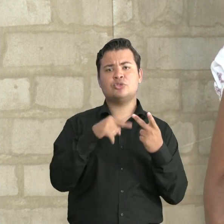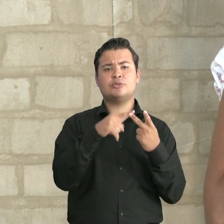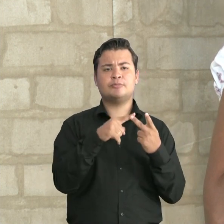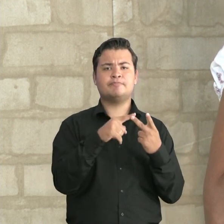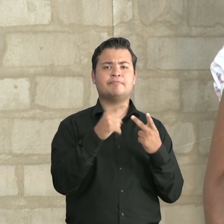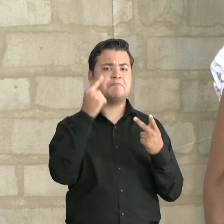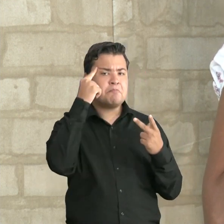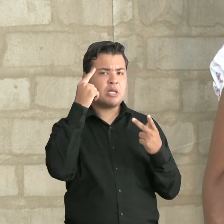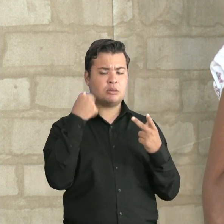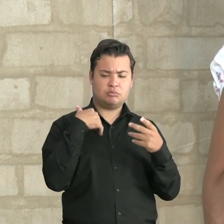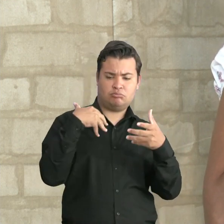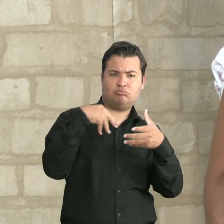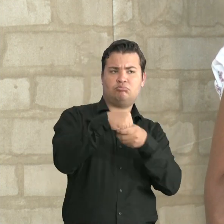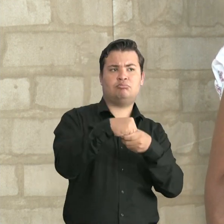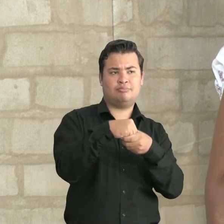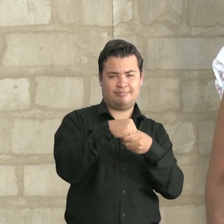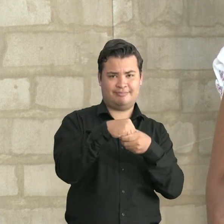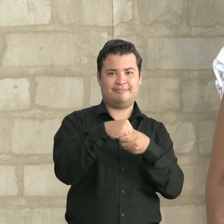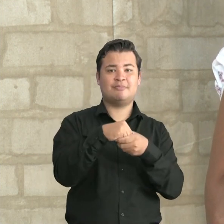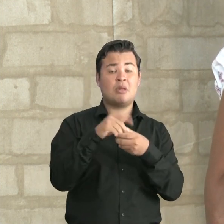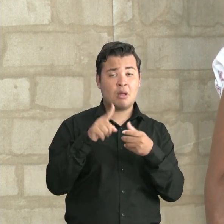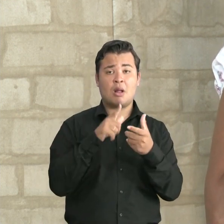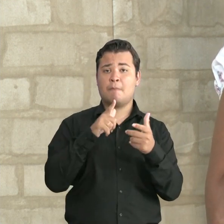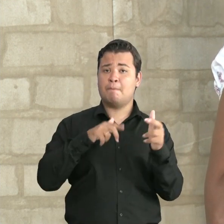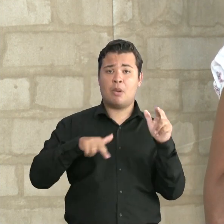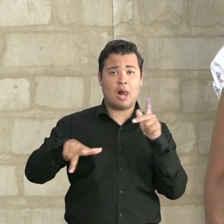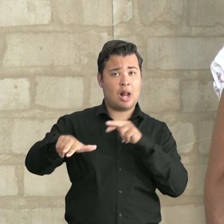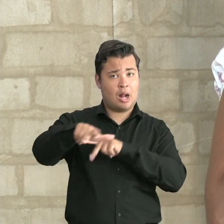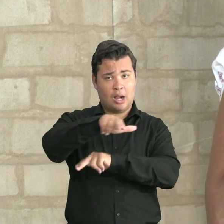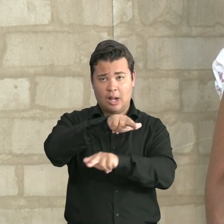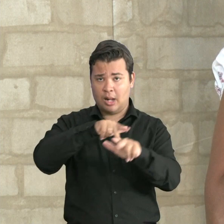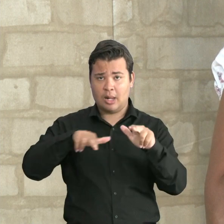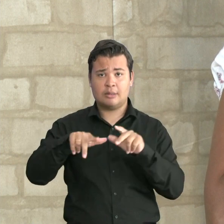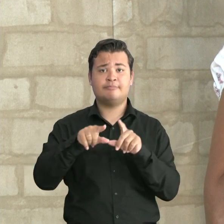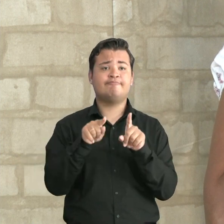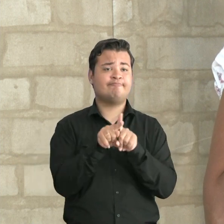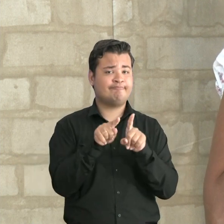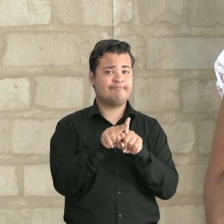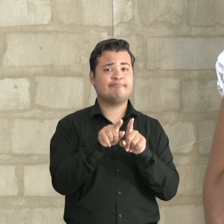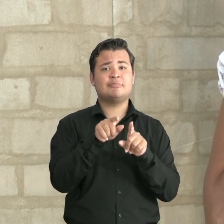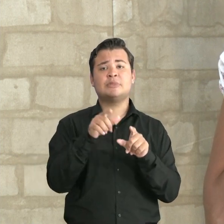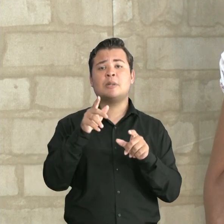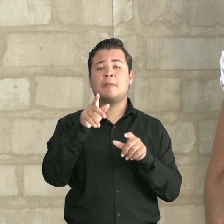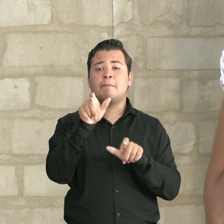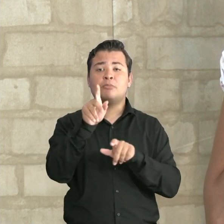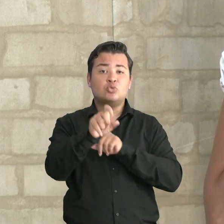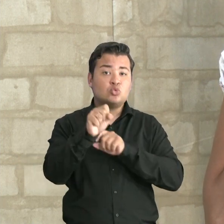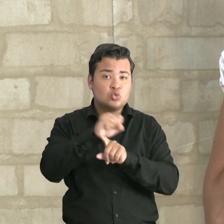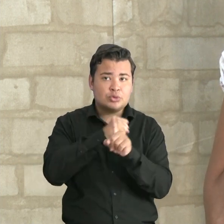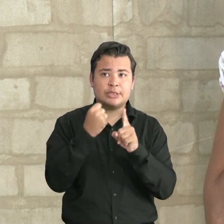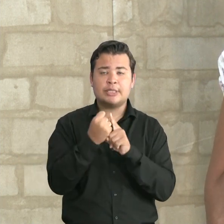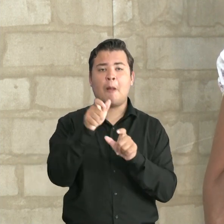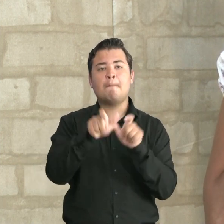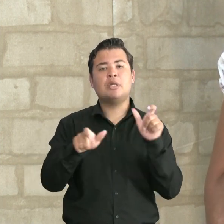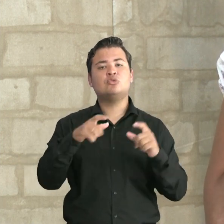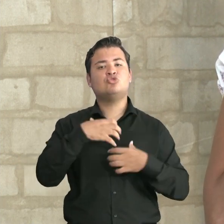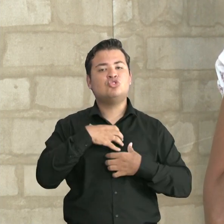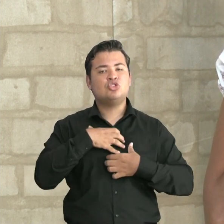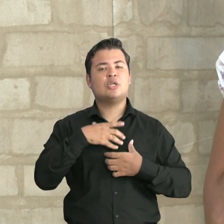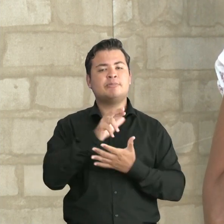dessas pessoas, não é? Toda essa pluralidade, toda essa diversidade que compõe a sociedade, sobretudo a partir